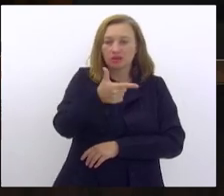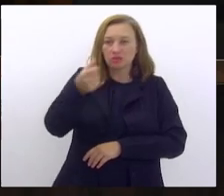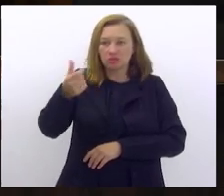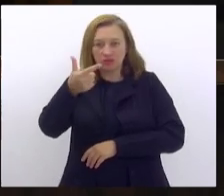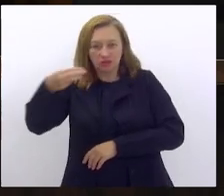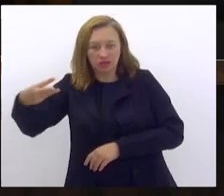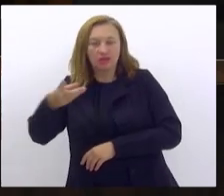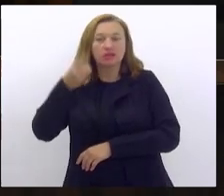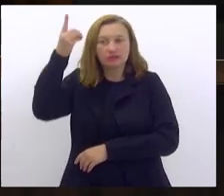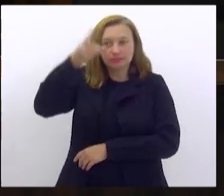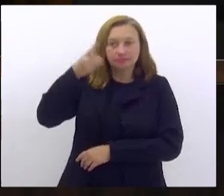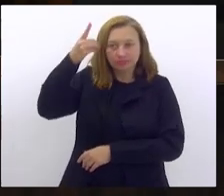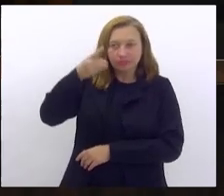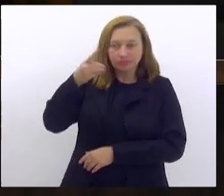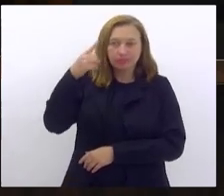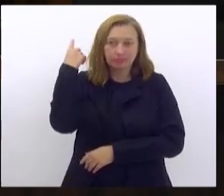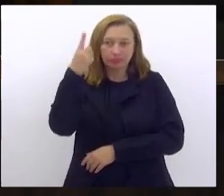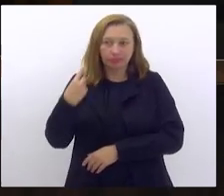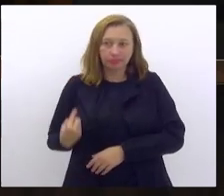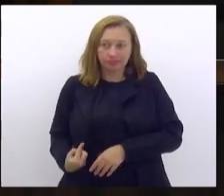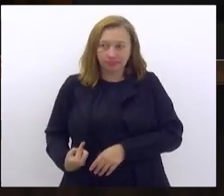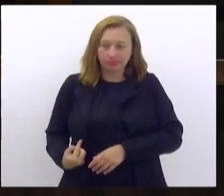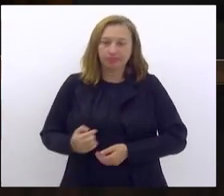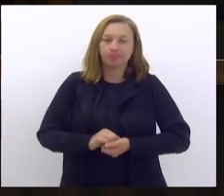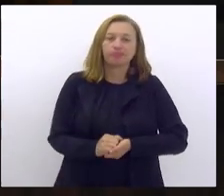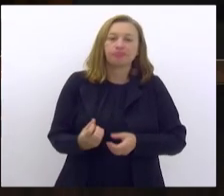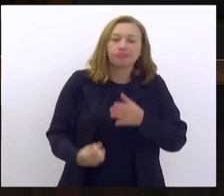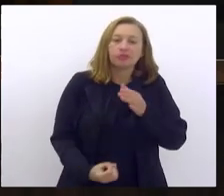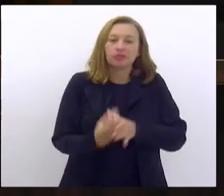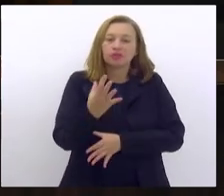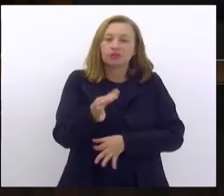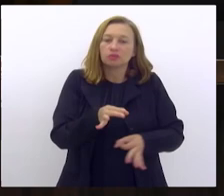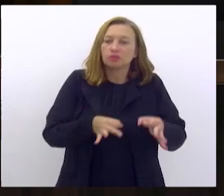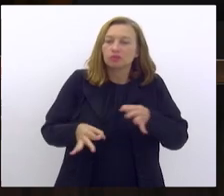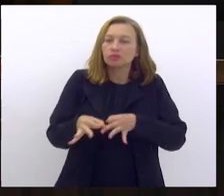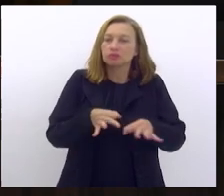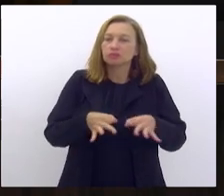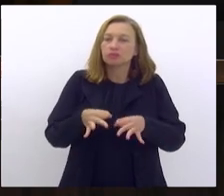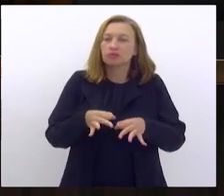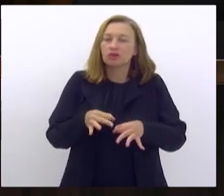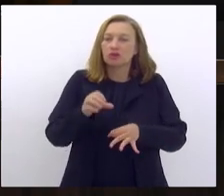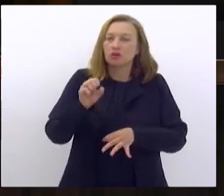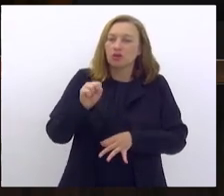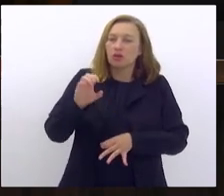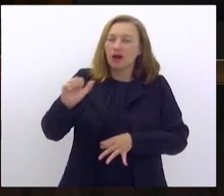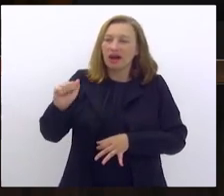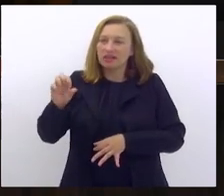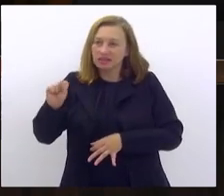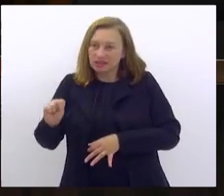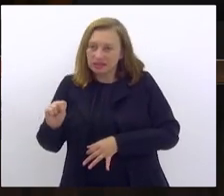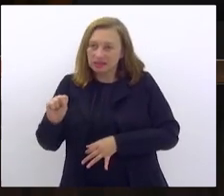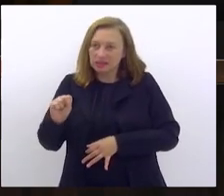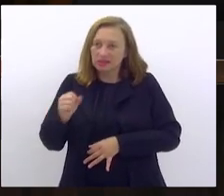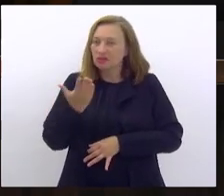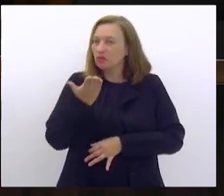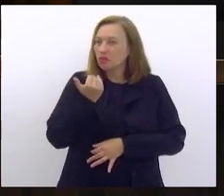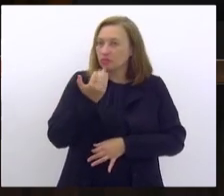255/2023, de autoria da deputada Dani Balbi, que cria o programa Oásis Alimentar.